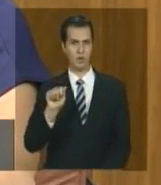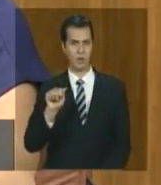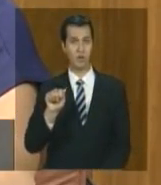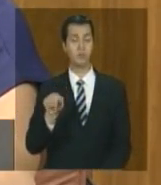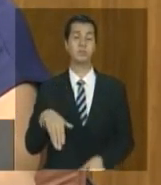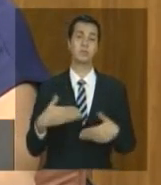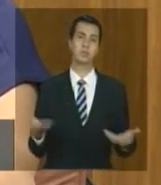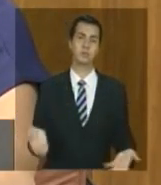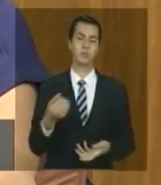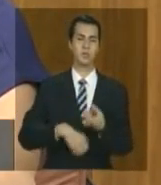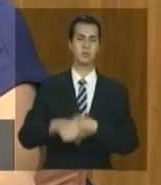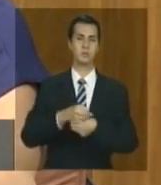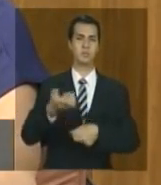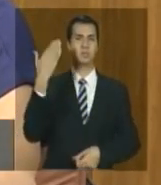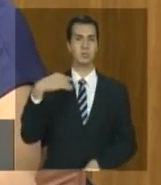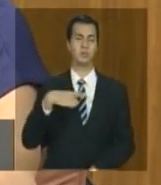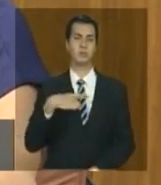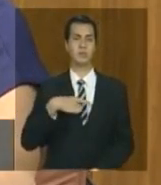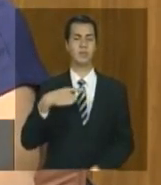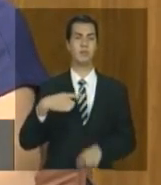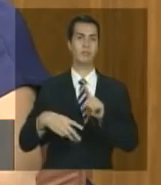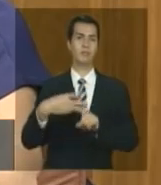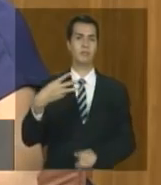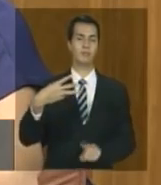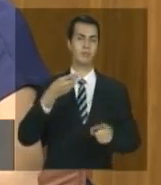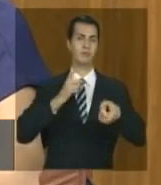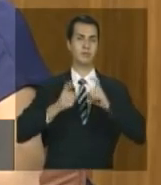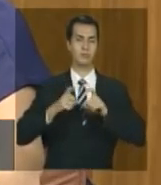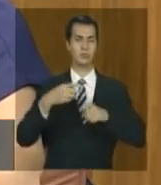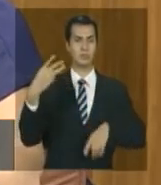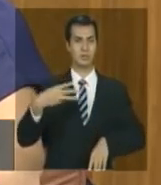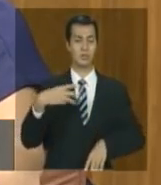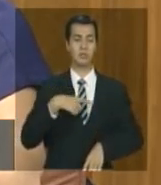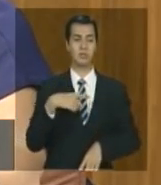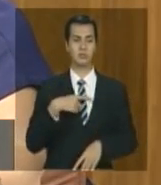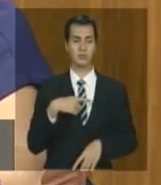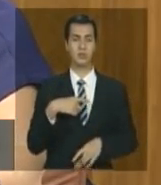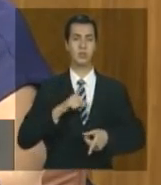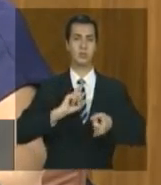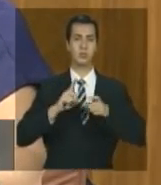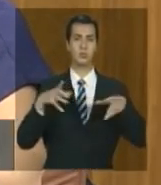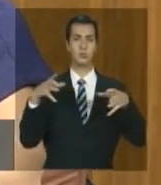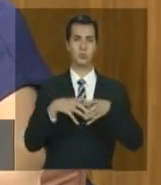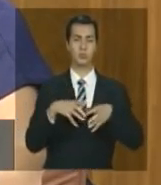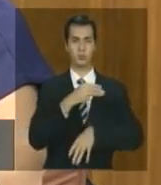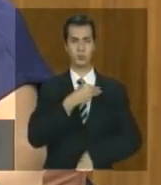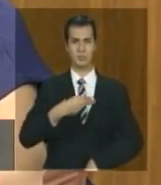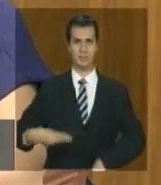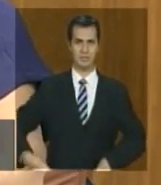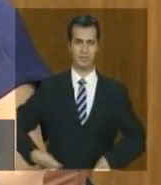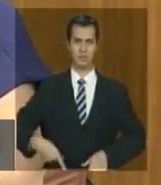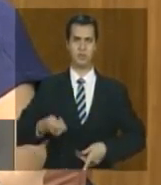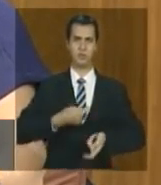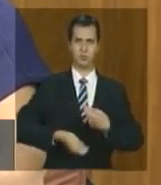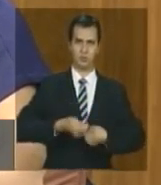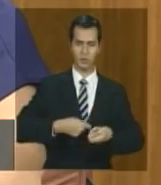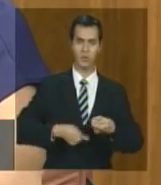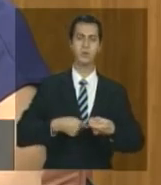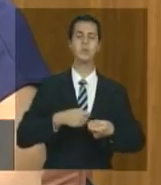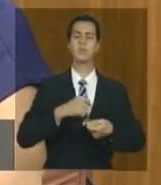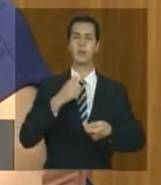tivemos a terceira cúpula em Sânia, nós já tivemos uma reunião dos ministros do comércio, justamente para